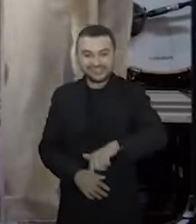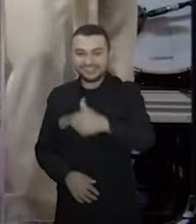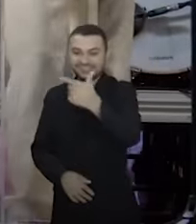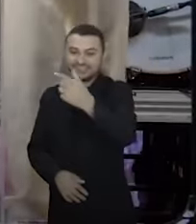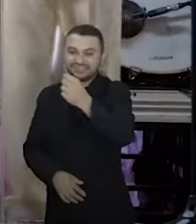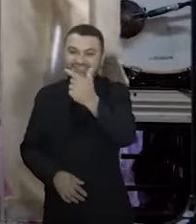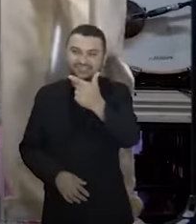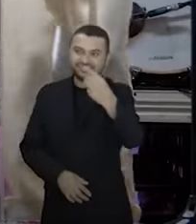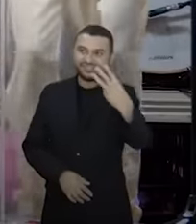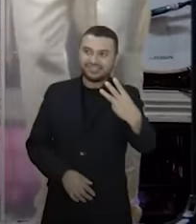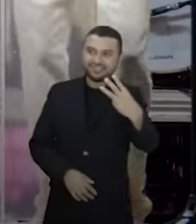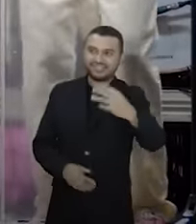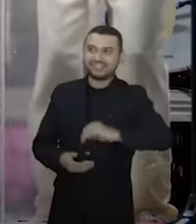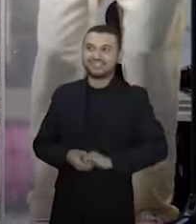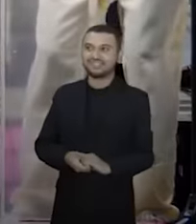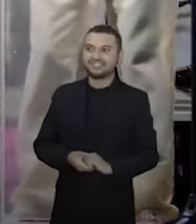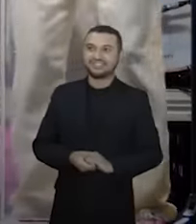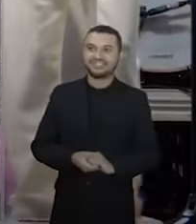2023.